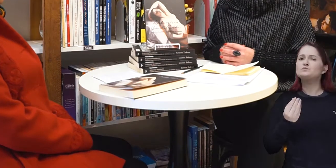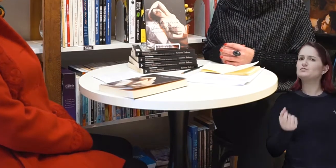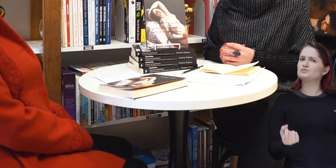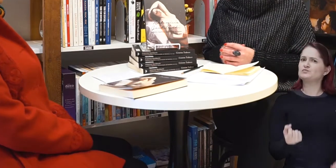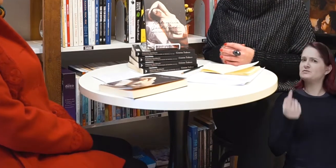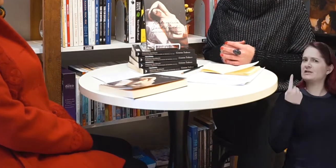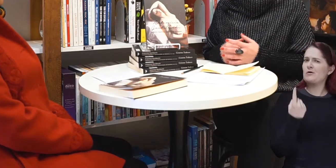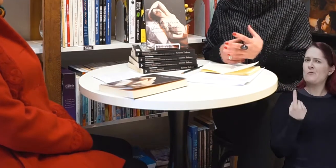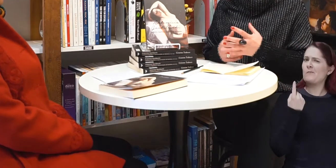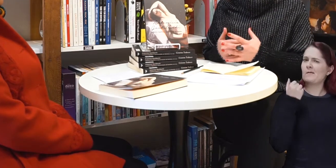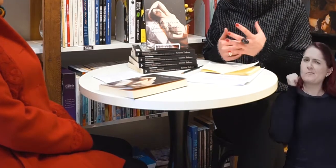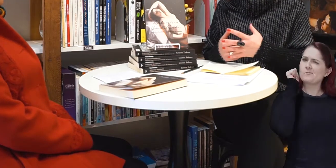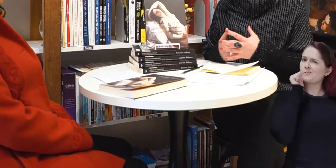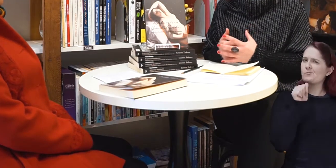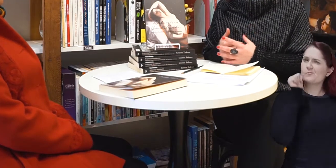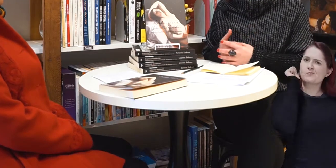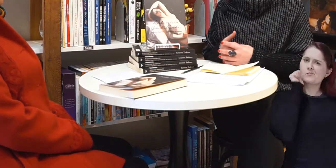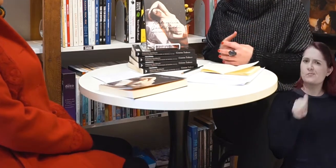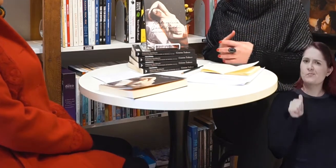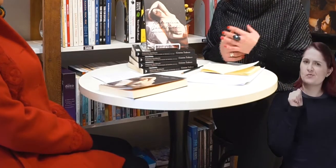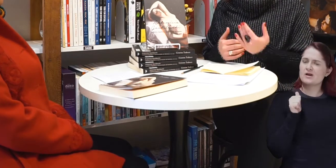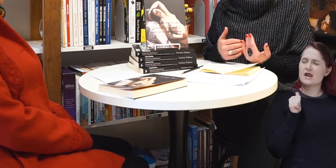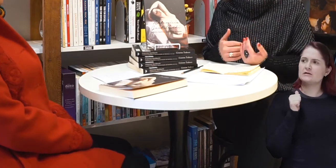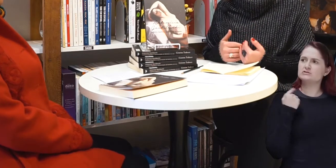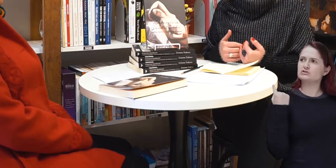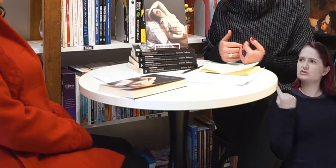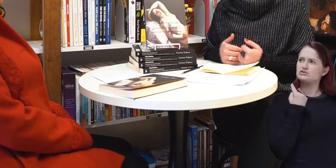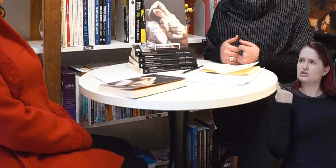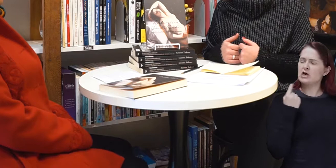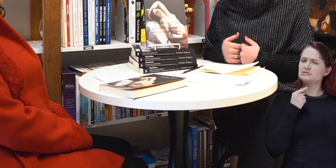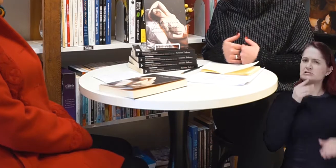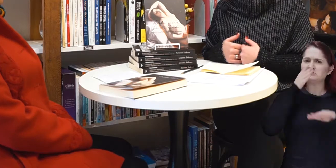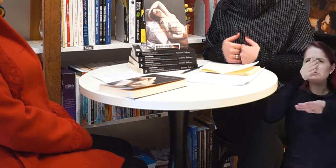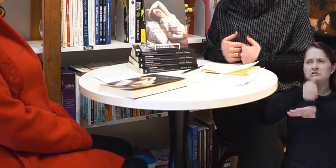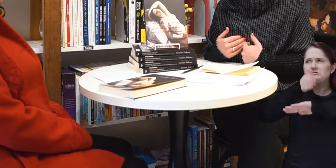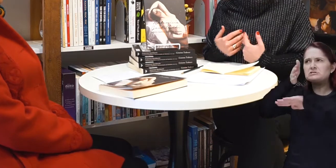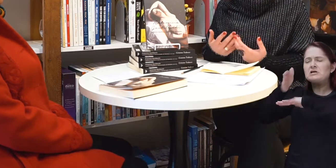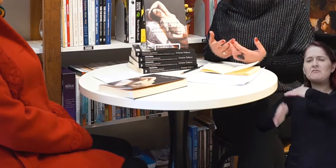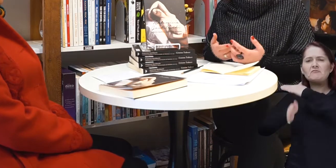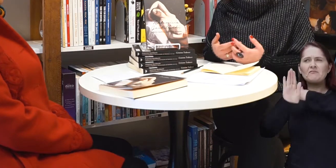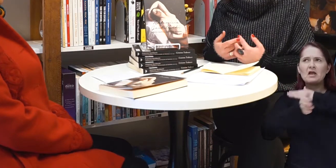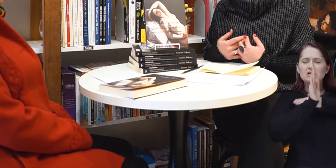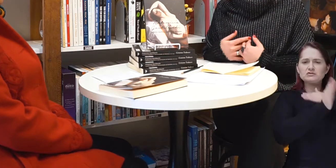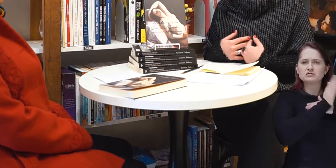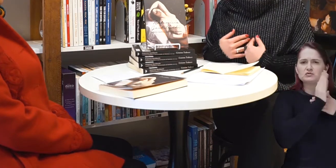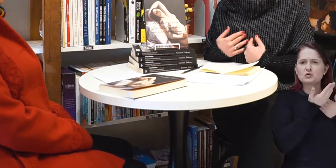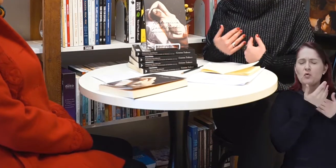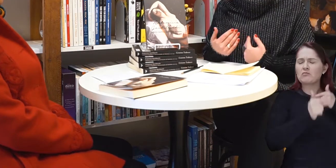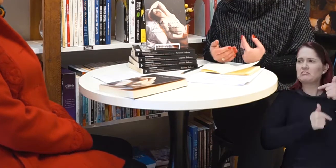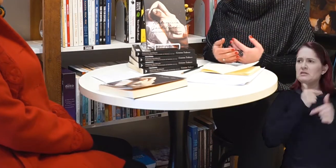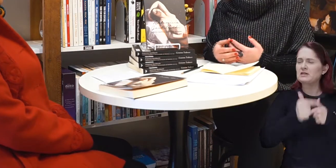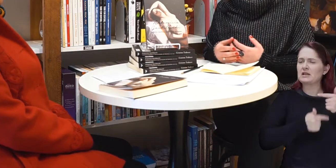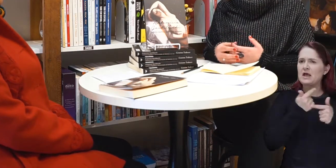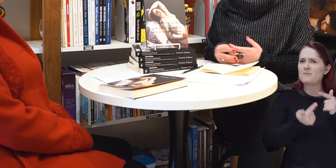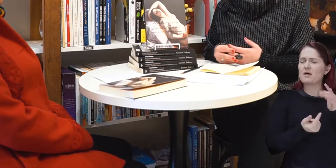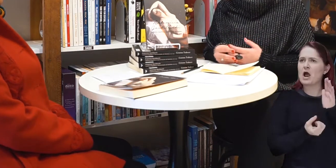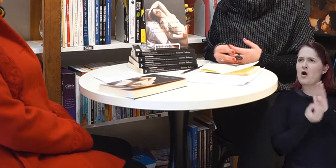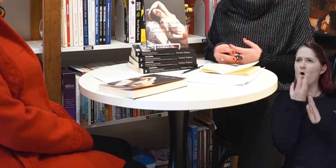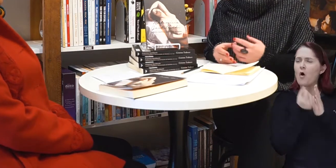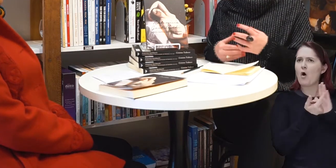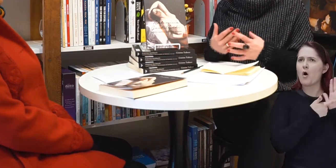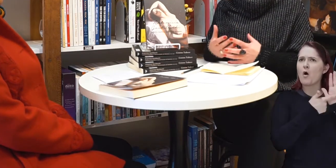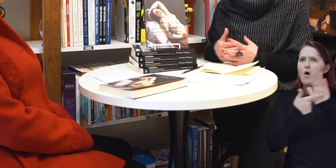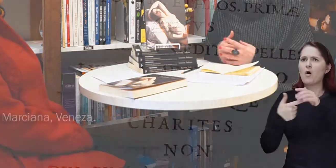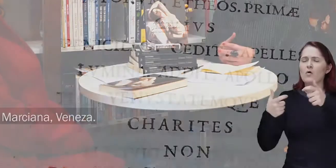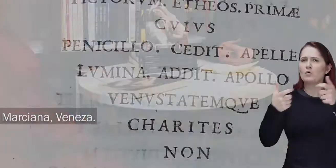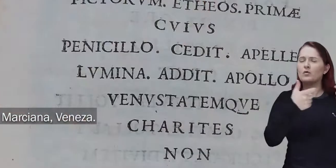período estranha muito o fato de uma figura feminina ter feito o que a Artemisia fez, ter viajado para tantos lugares,